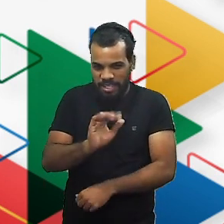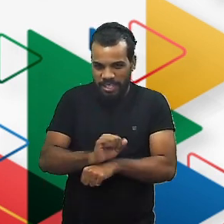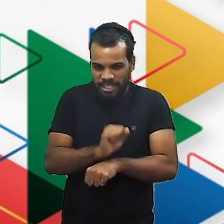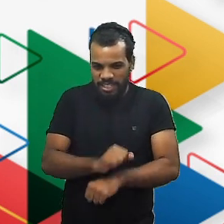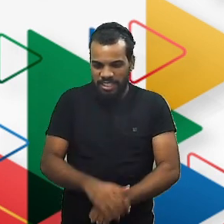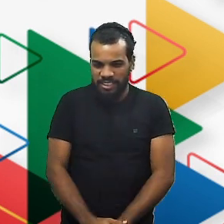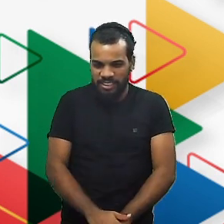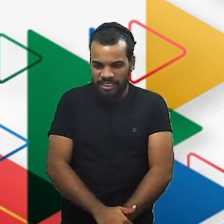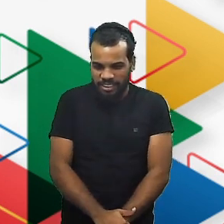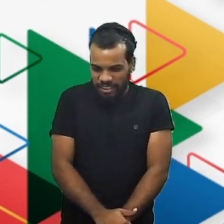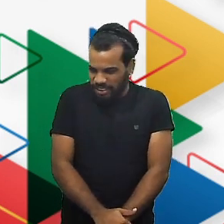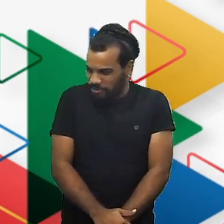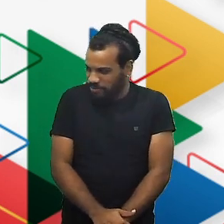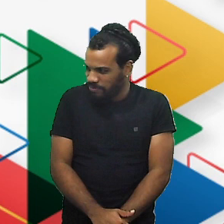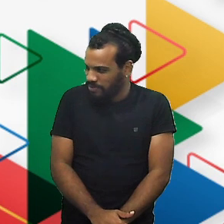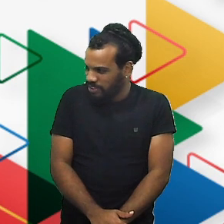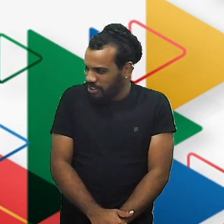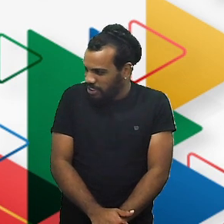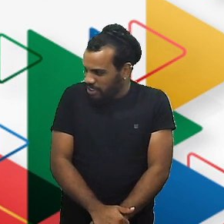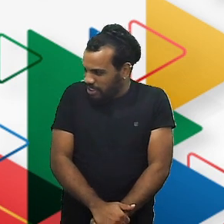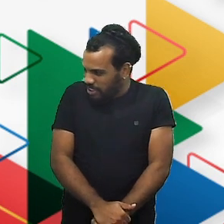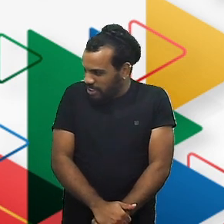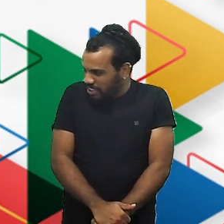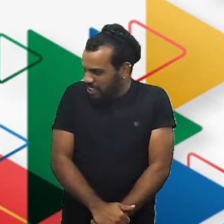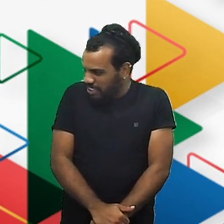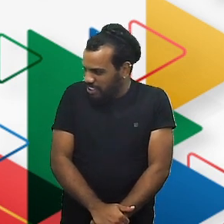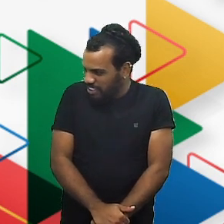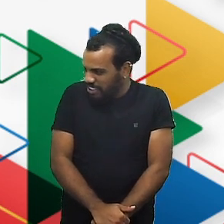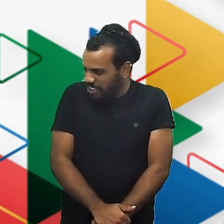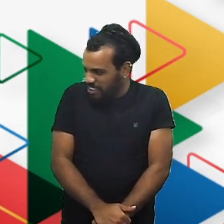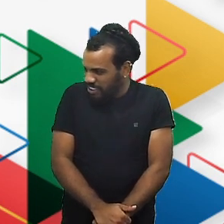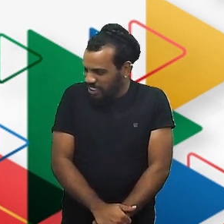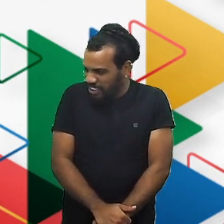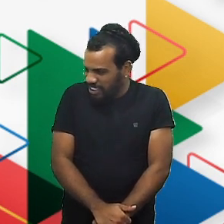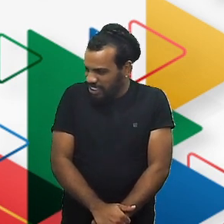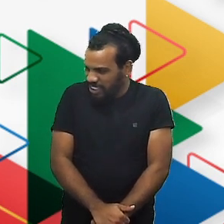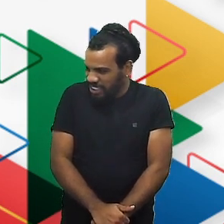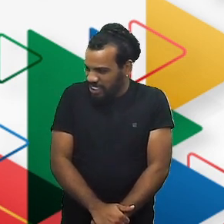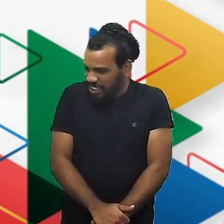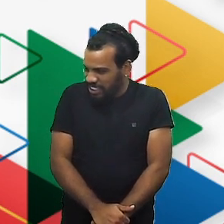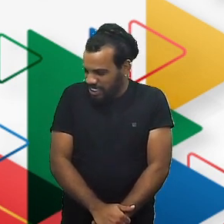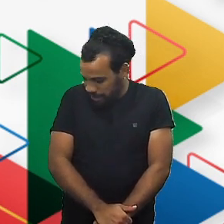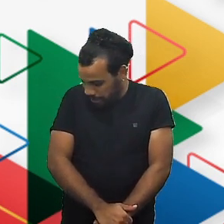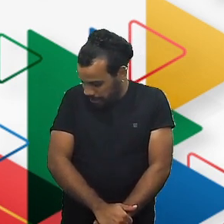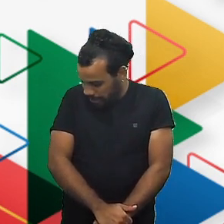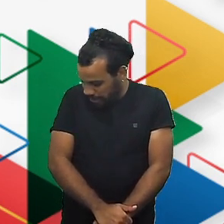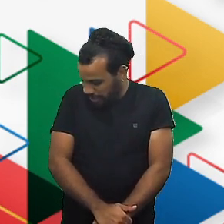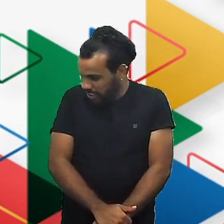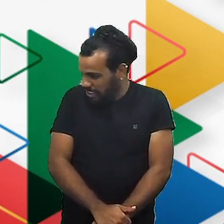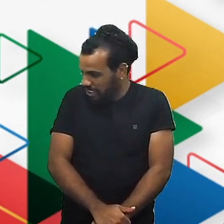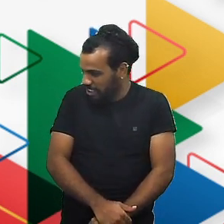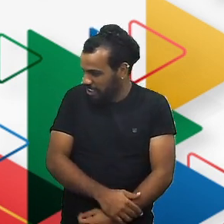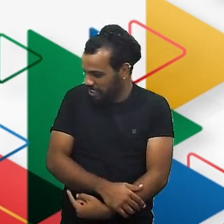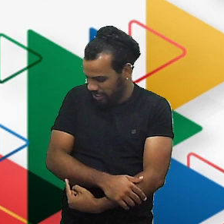a questão. E você vem comigo e vai ler assim. Olha só.